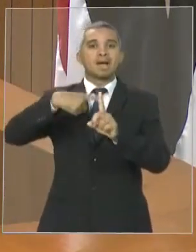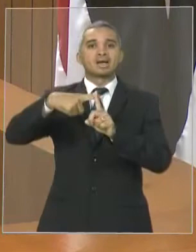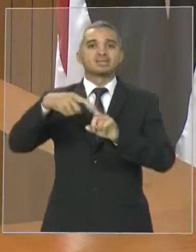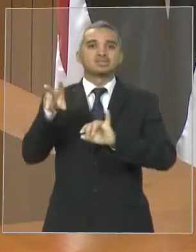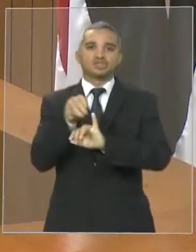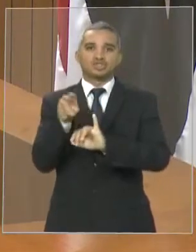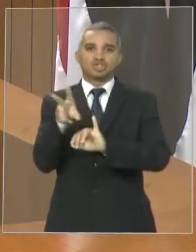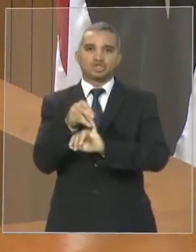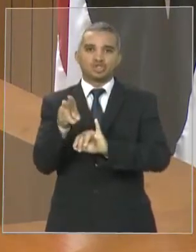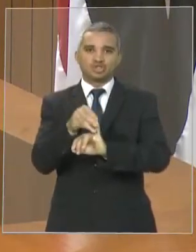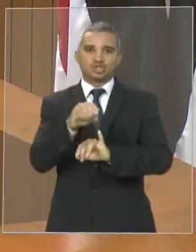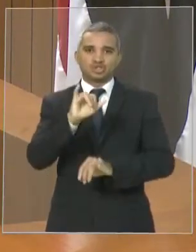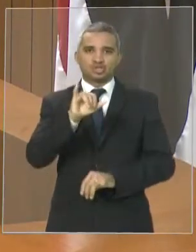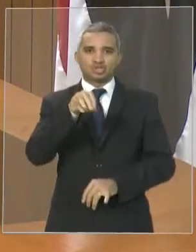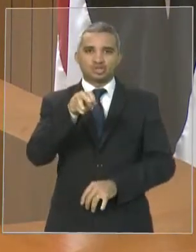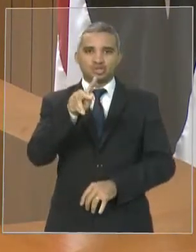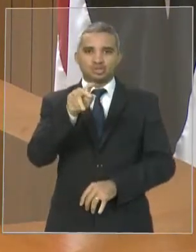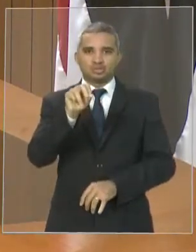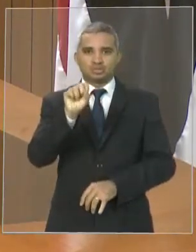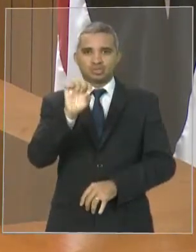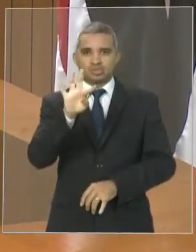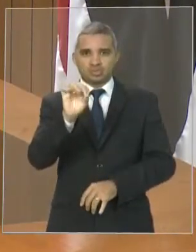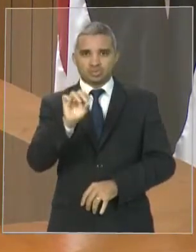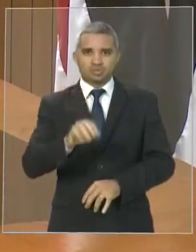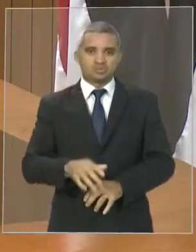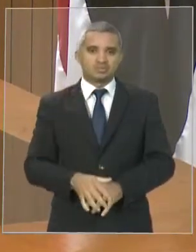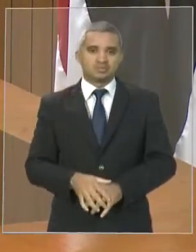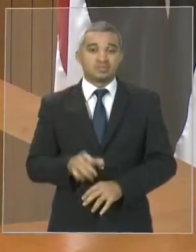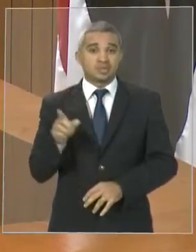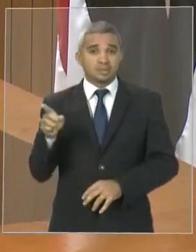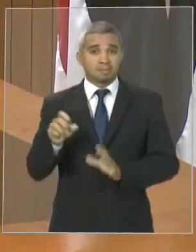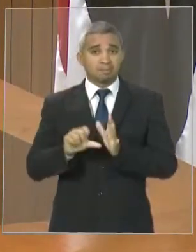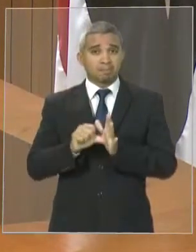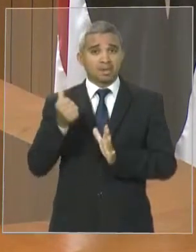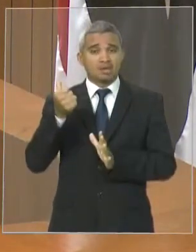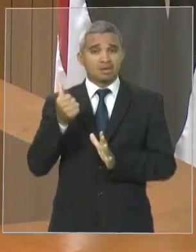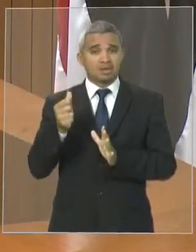porque ele reconhece, pela primeira vez,